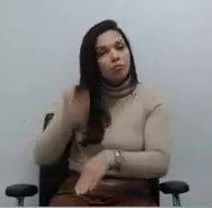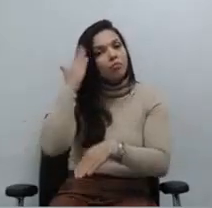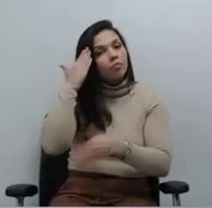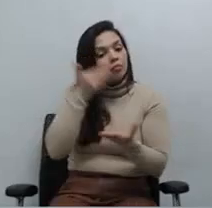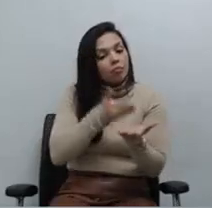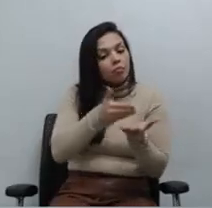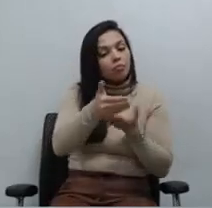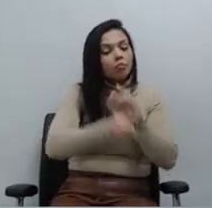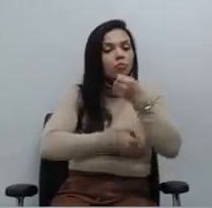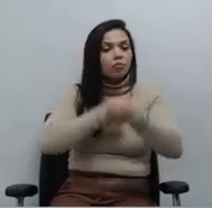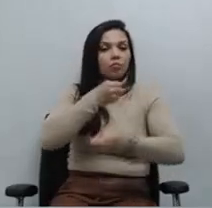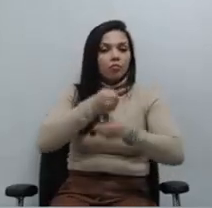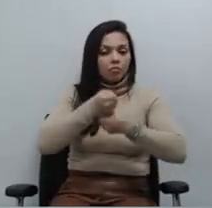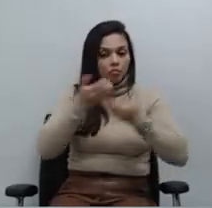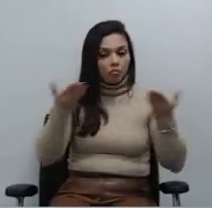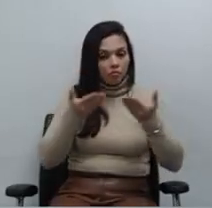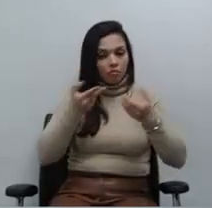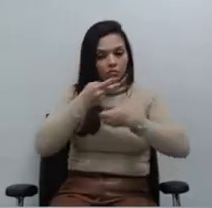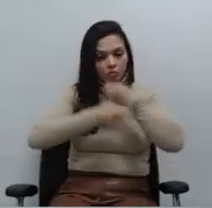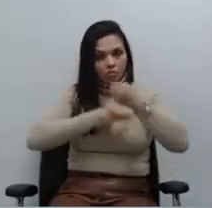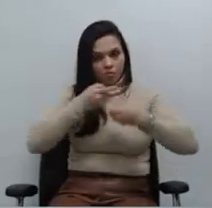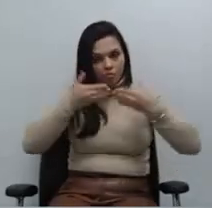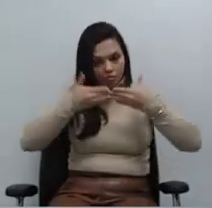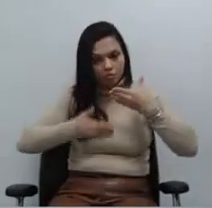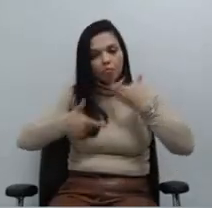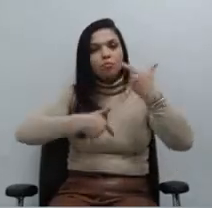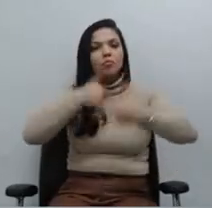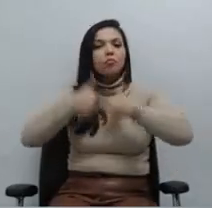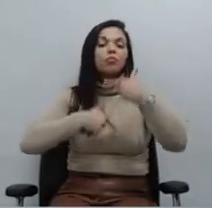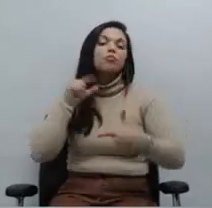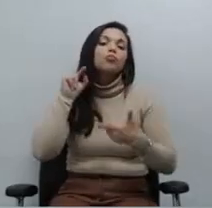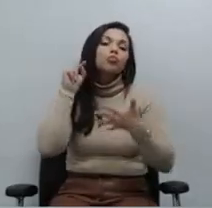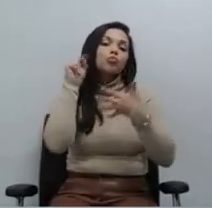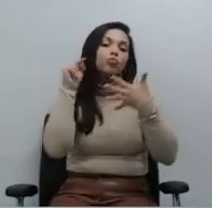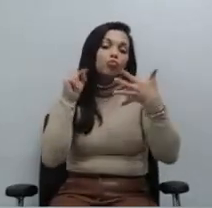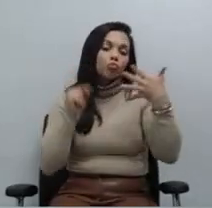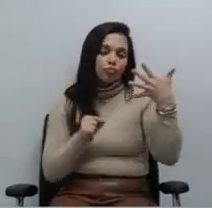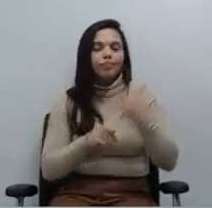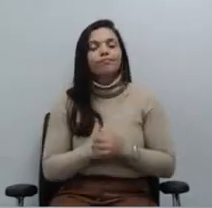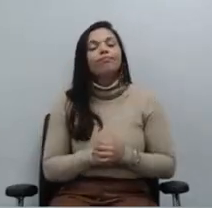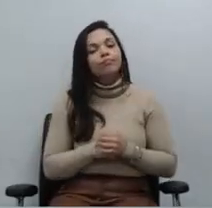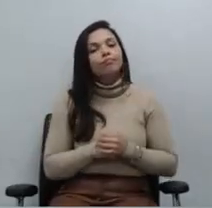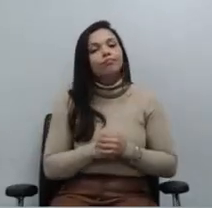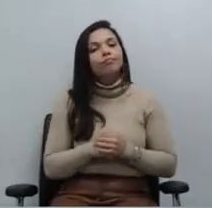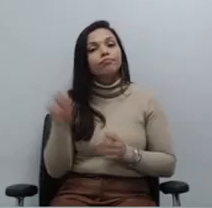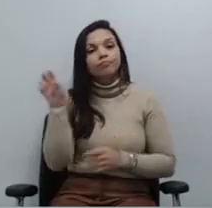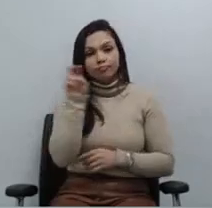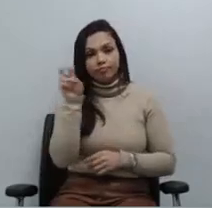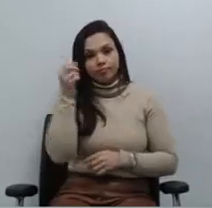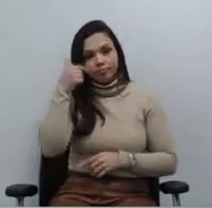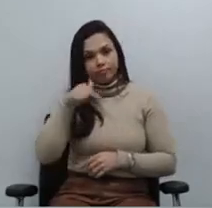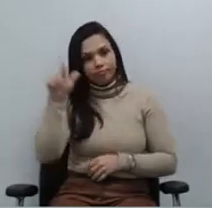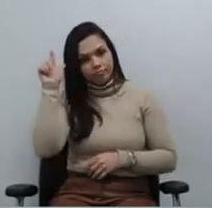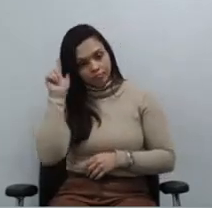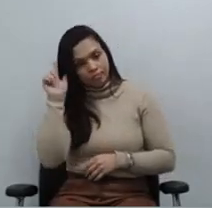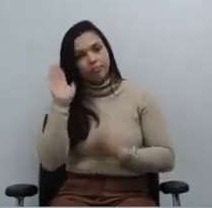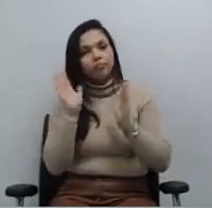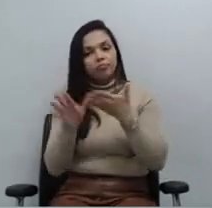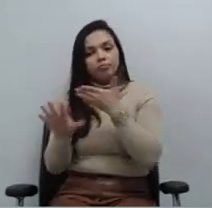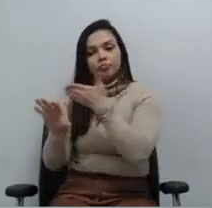nossos trabalhos. Tivemos também uma reunião na quinta-feira, ontem, né, com a ouvidoria e com a